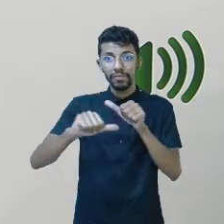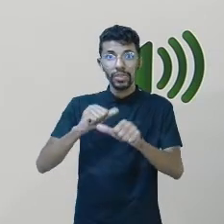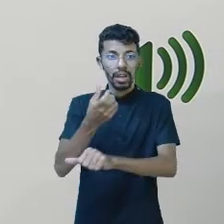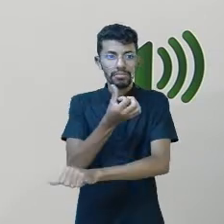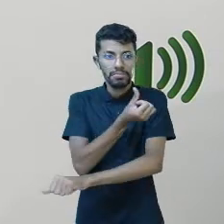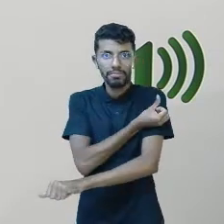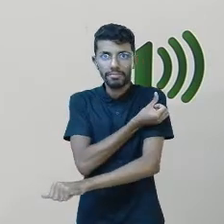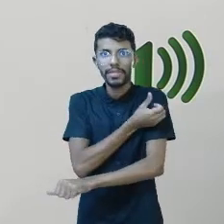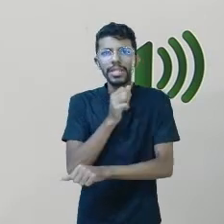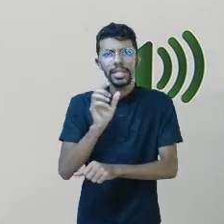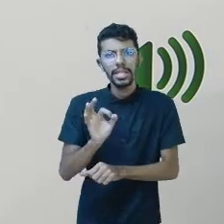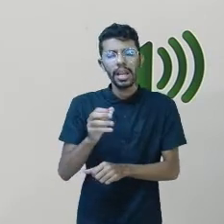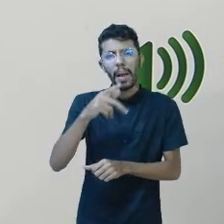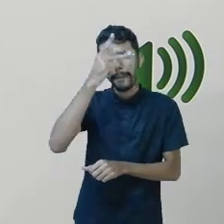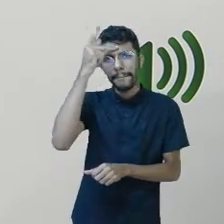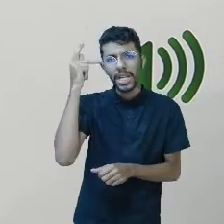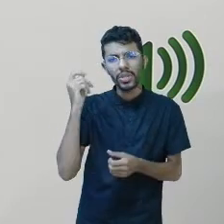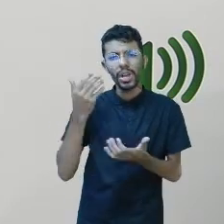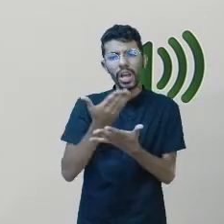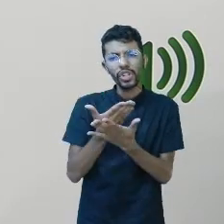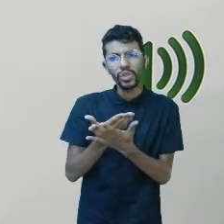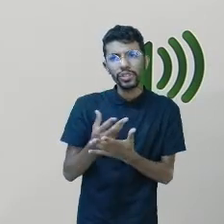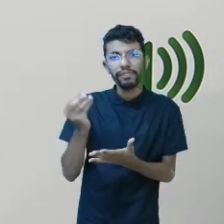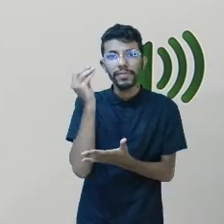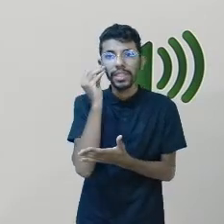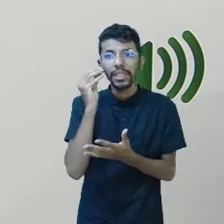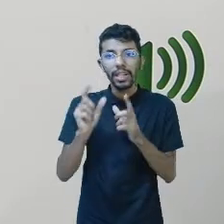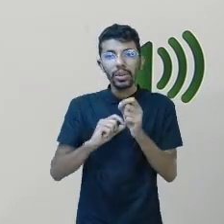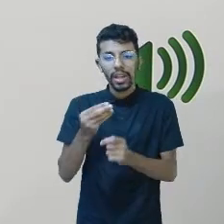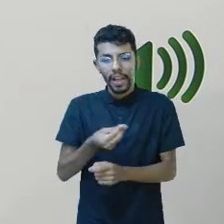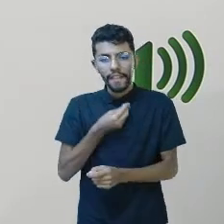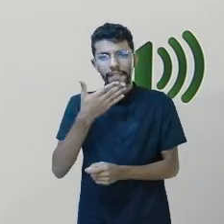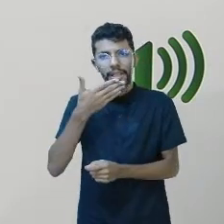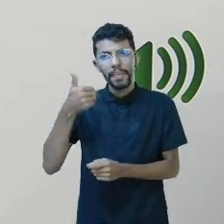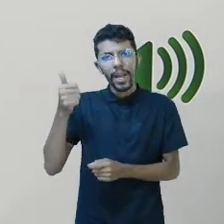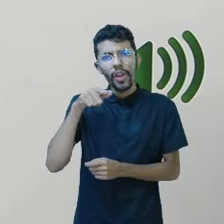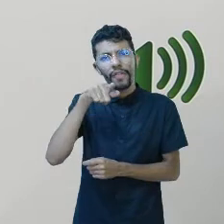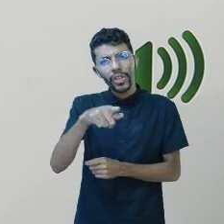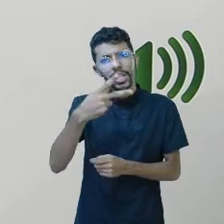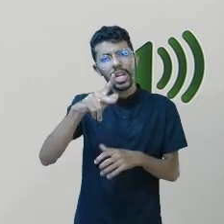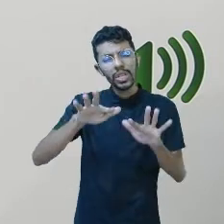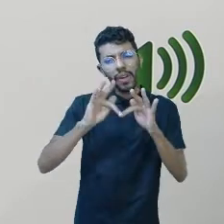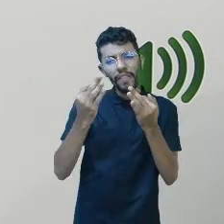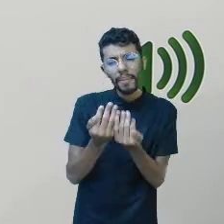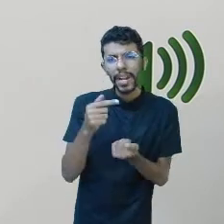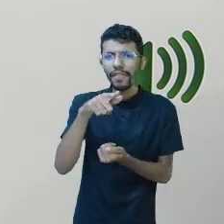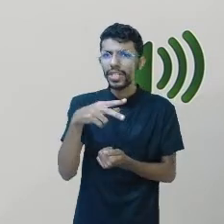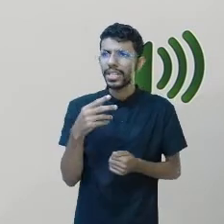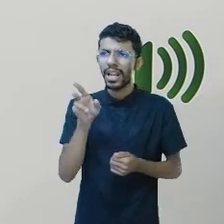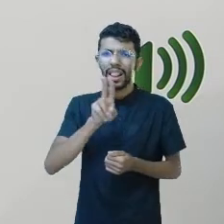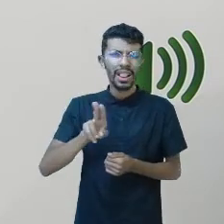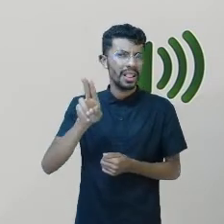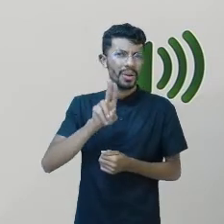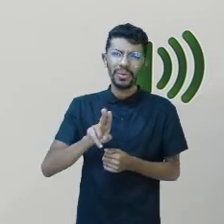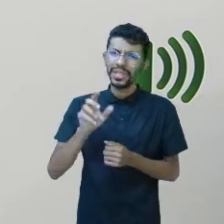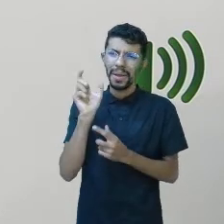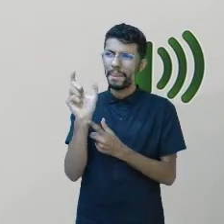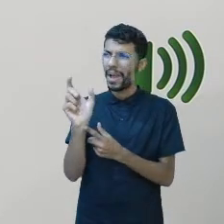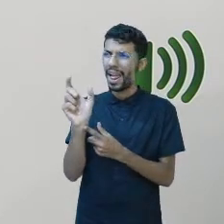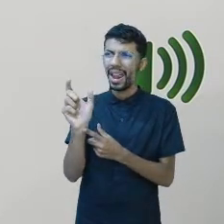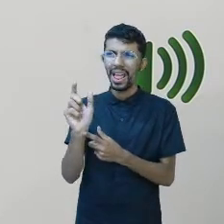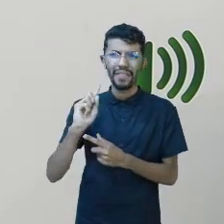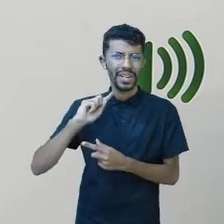pessoa que está estudando, buscando ter uma vida melhor para você, para sua família. Você não vai estar usando palavras de